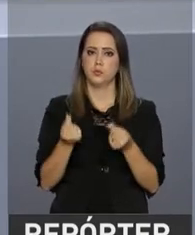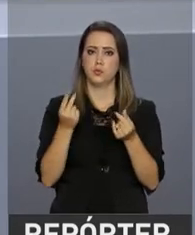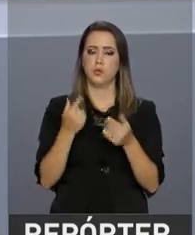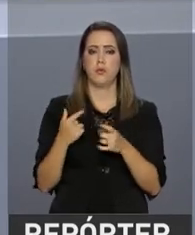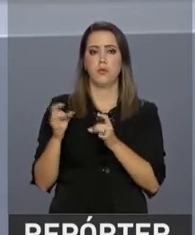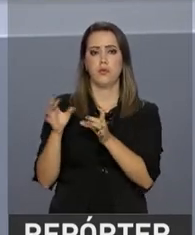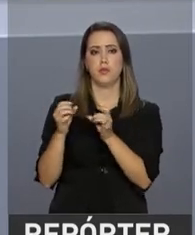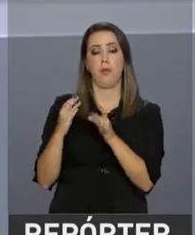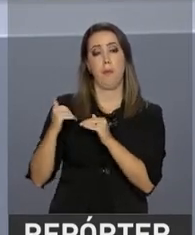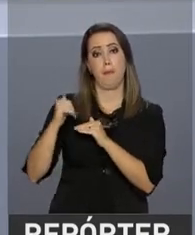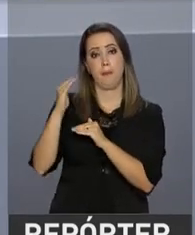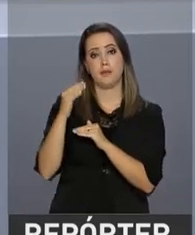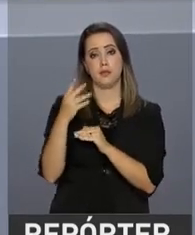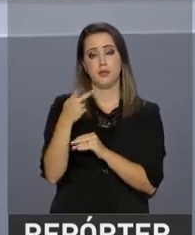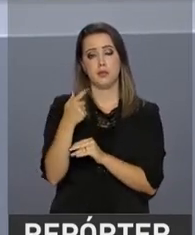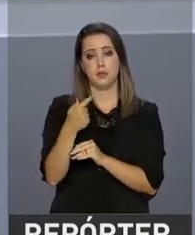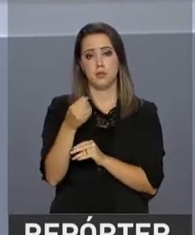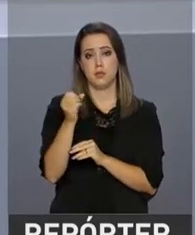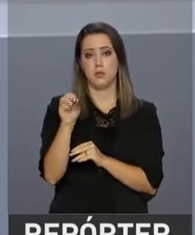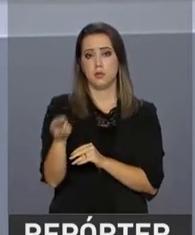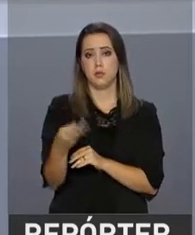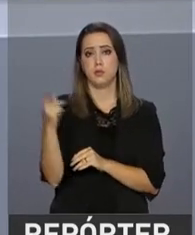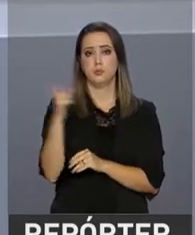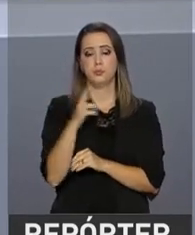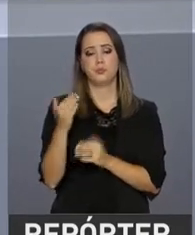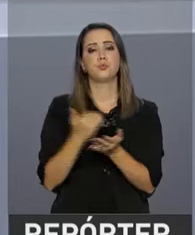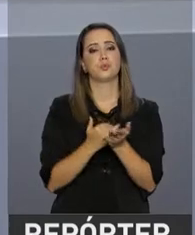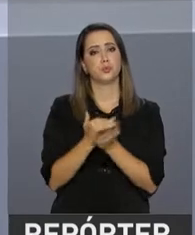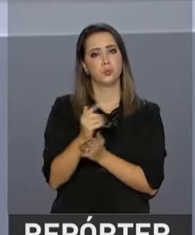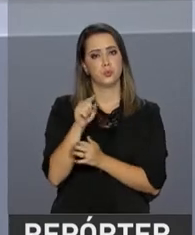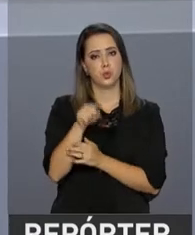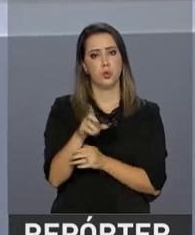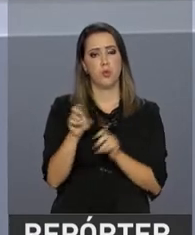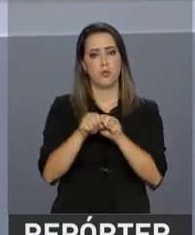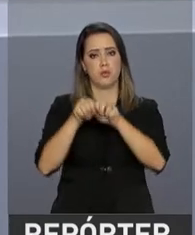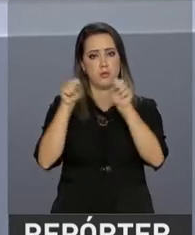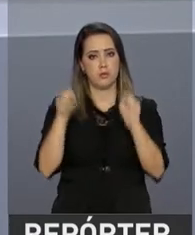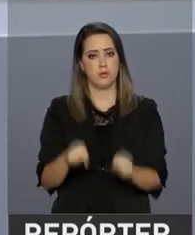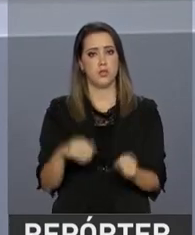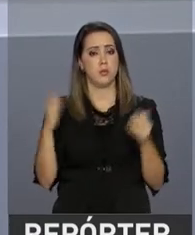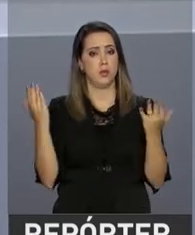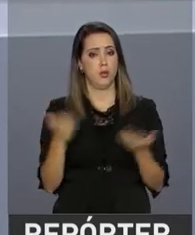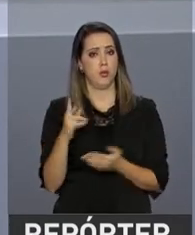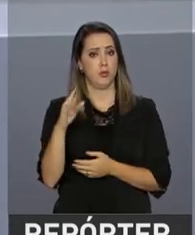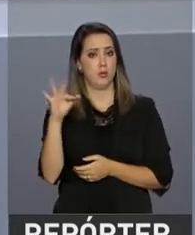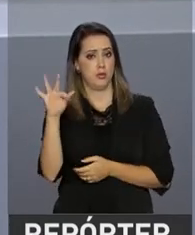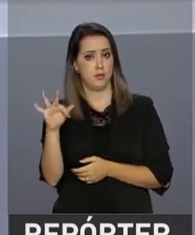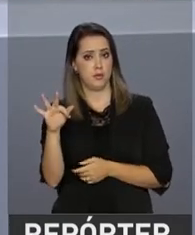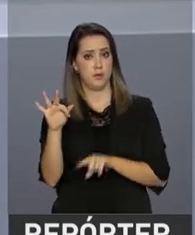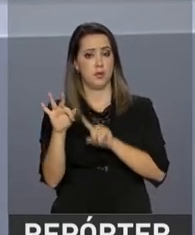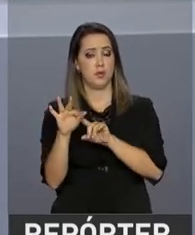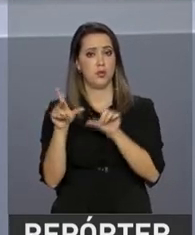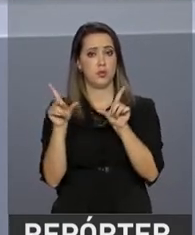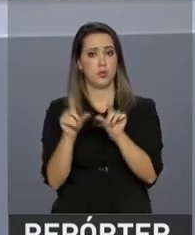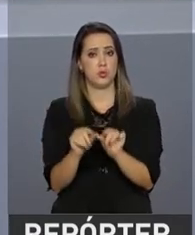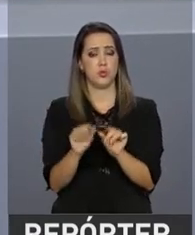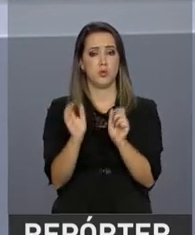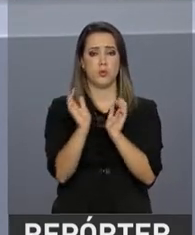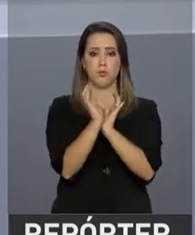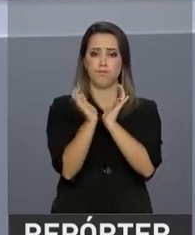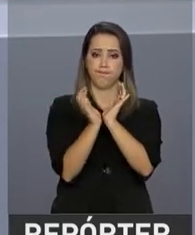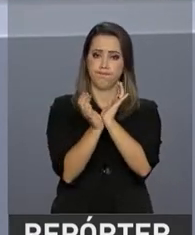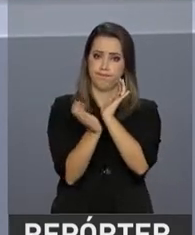de 78 milhões de reais serão as primeiras a aderirem ao programa da receita federal que promete reduzir a burocracia e